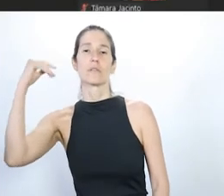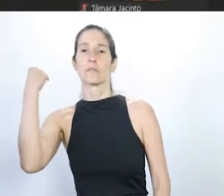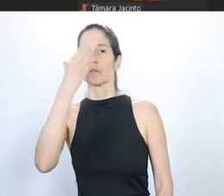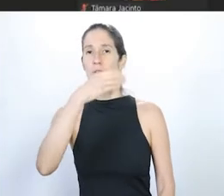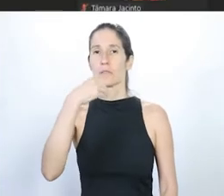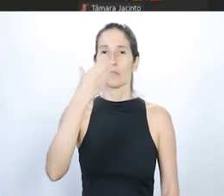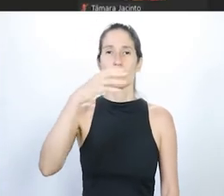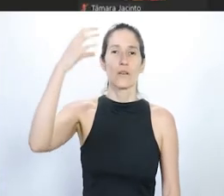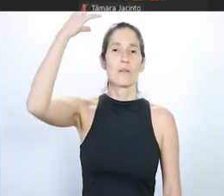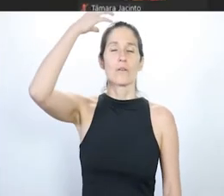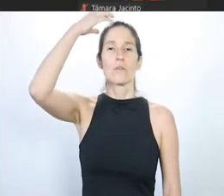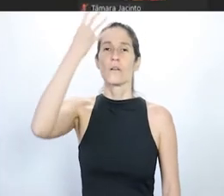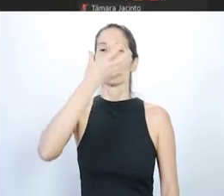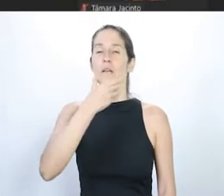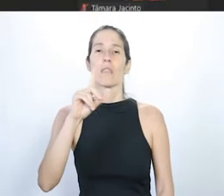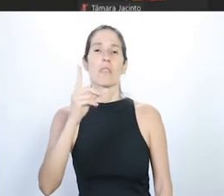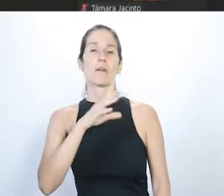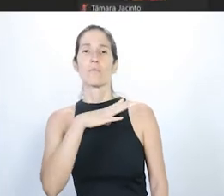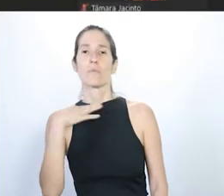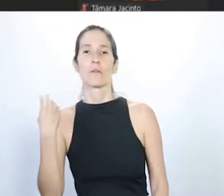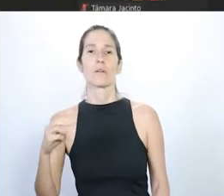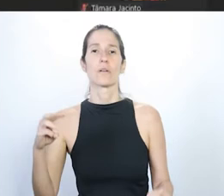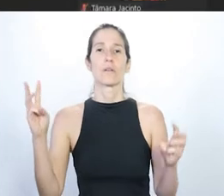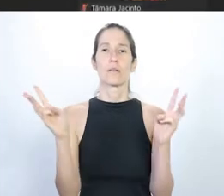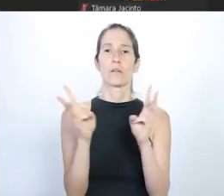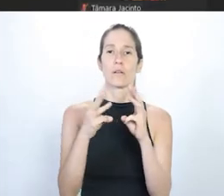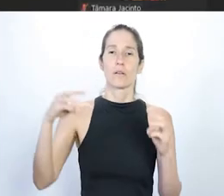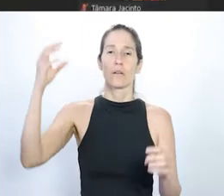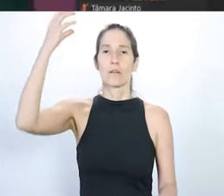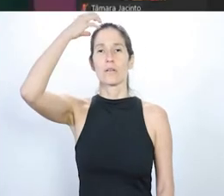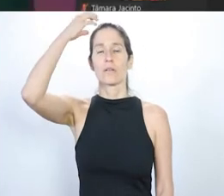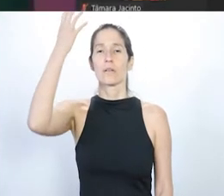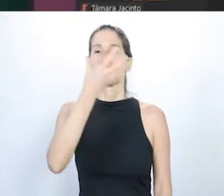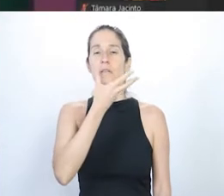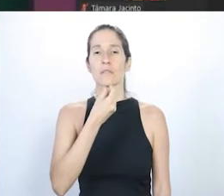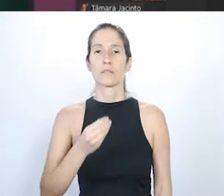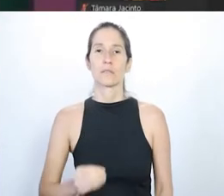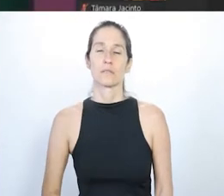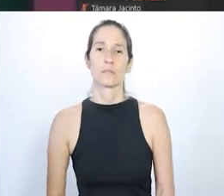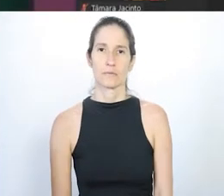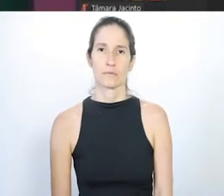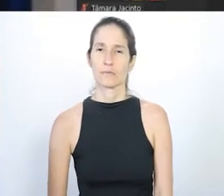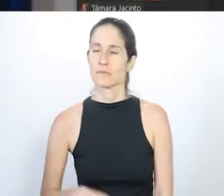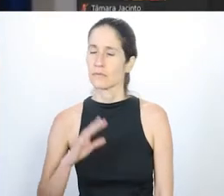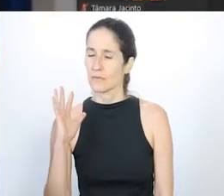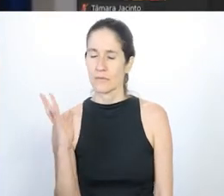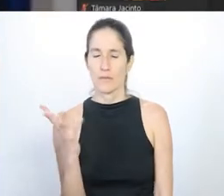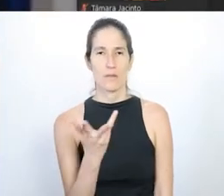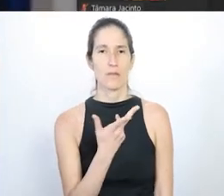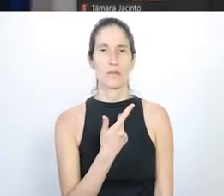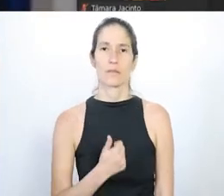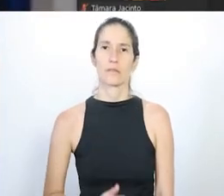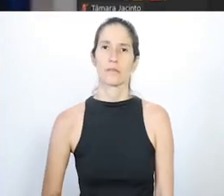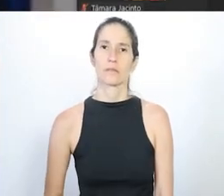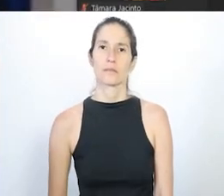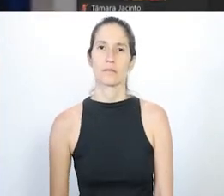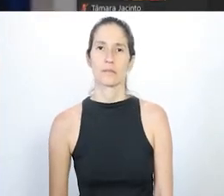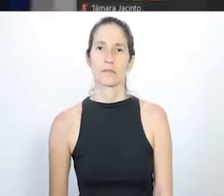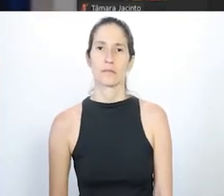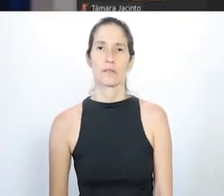da ciranda. Deus do céu, coisa linda. Ainda é, viu? Ainda não